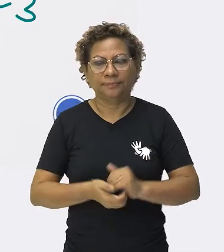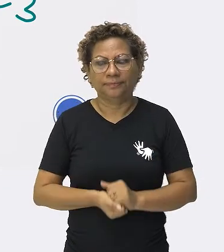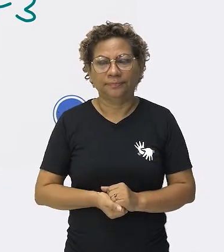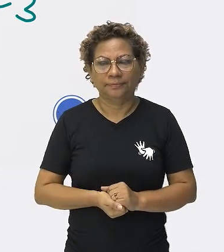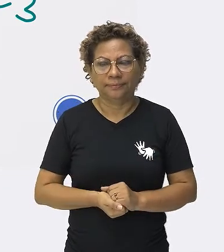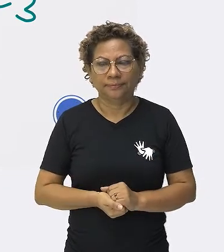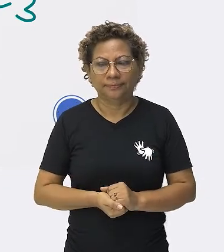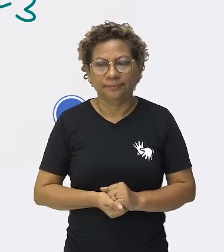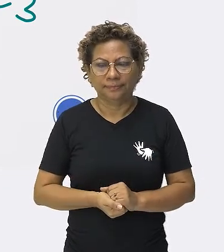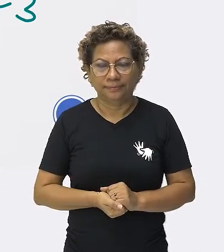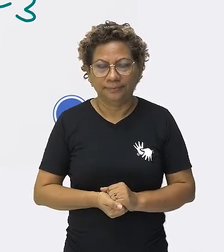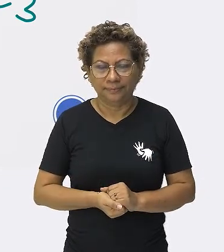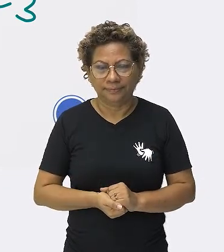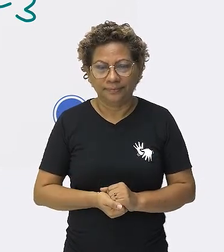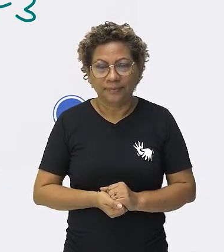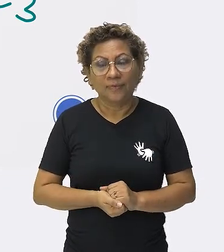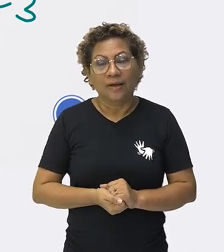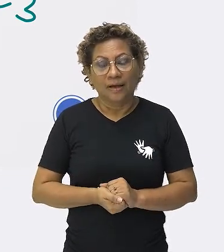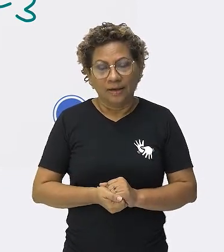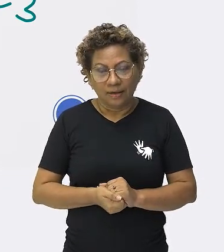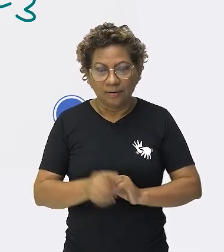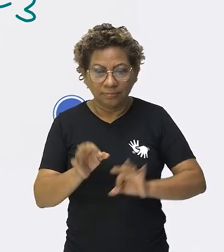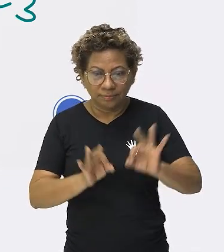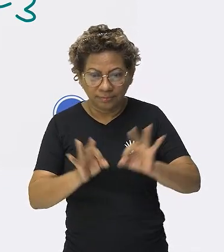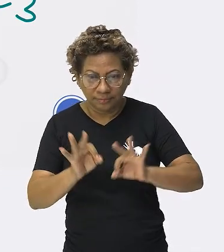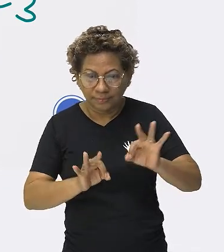função, né? Que agora é uma equação,